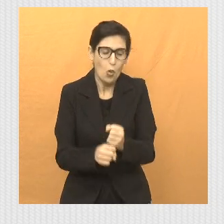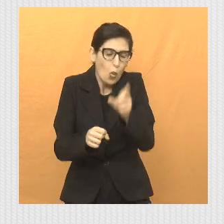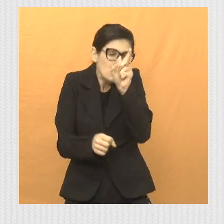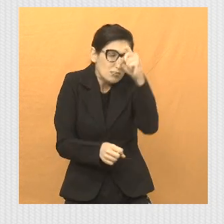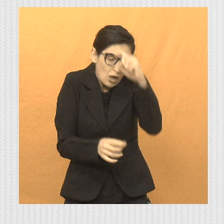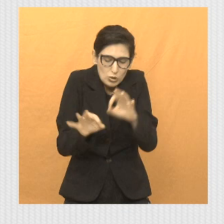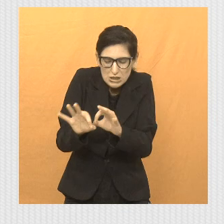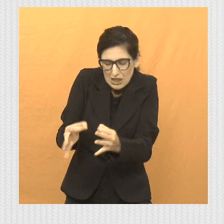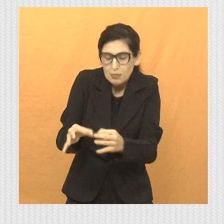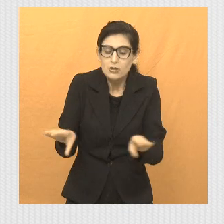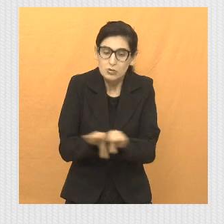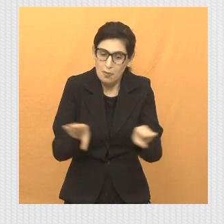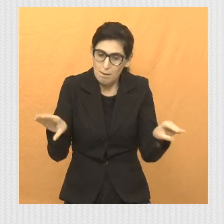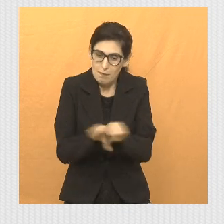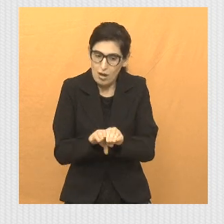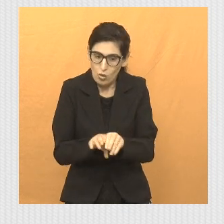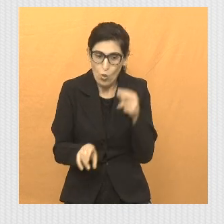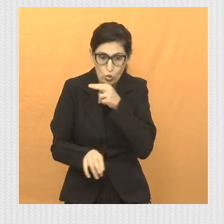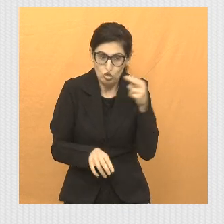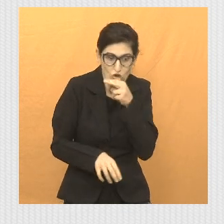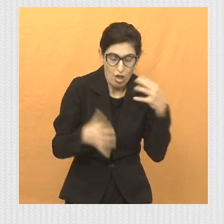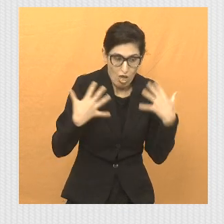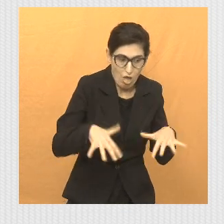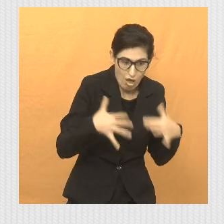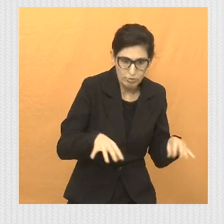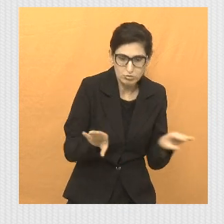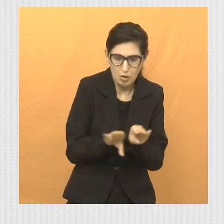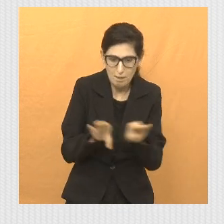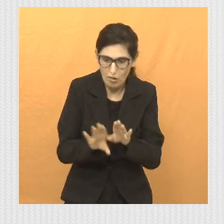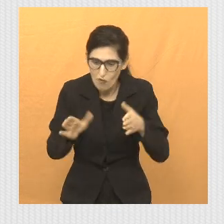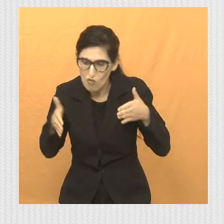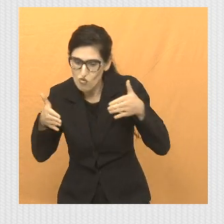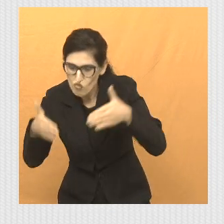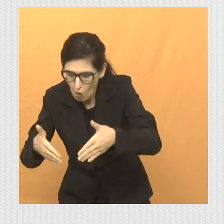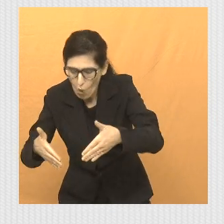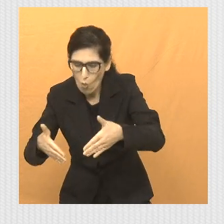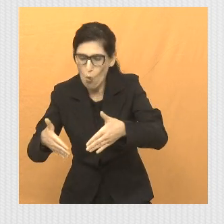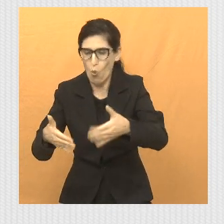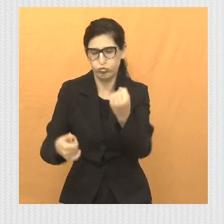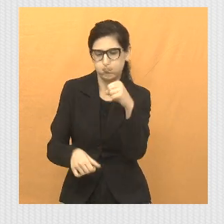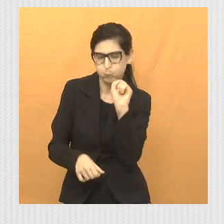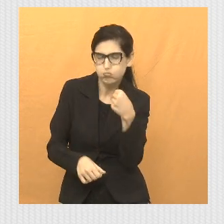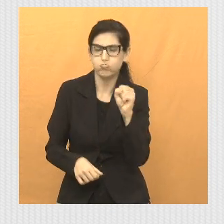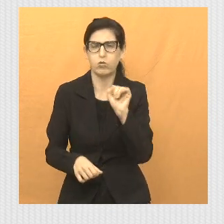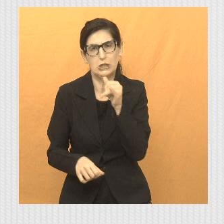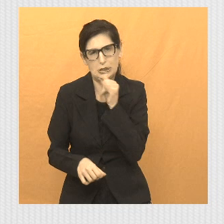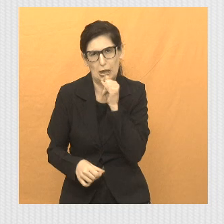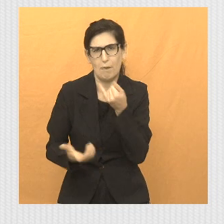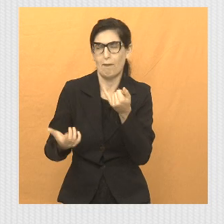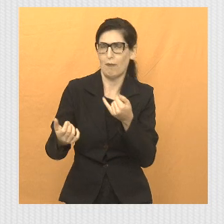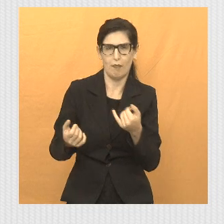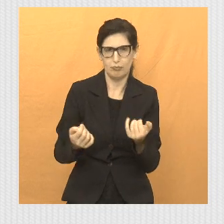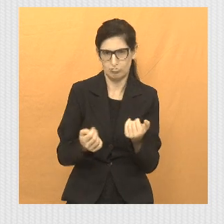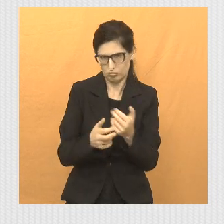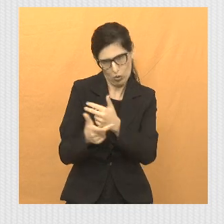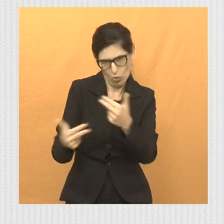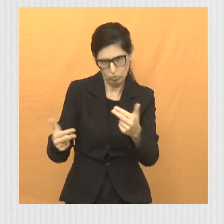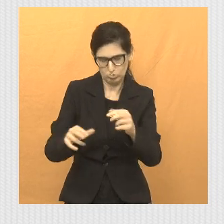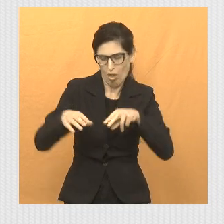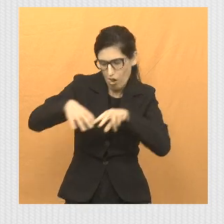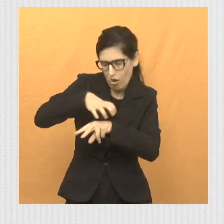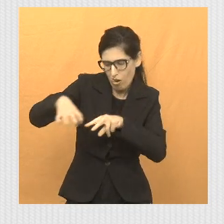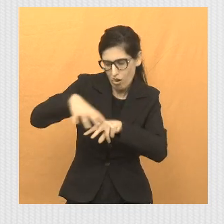básica, especializada e na rede de urgências. Quando essa avaliação é feita